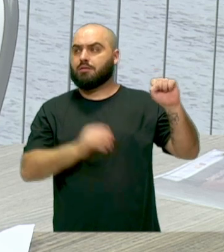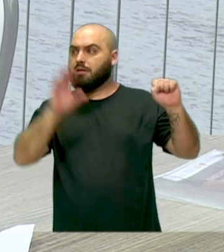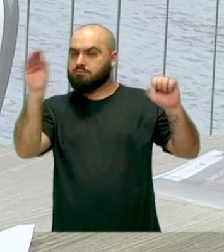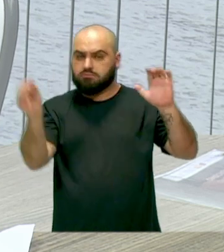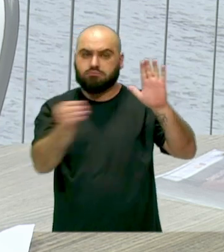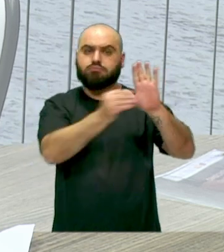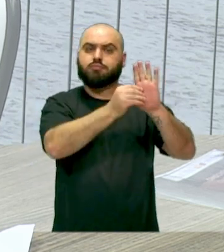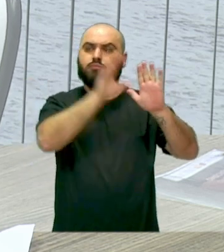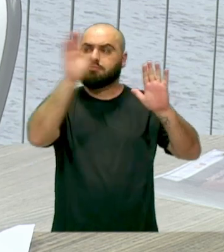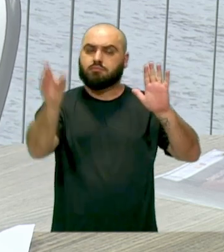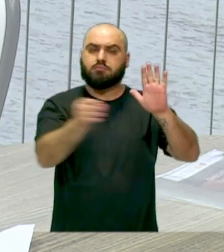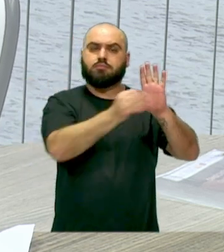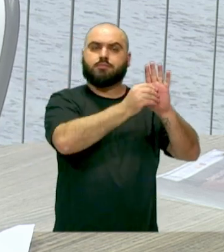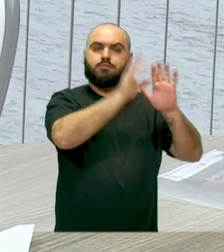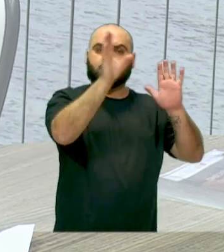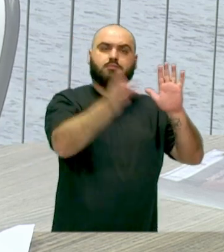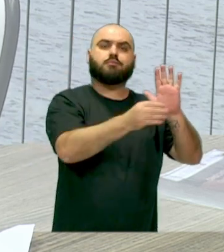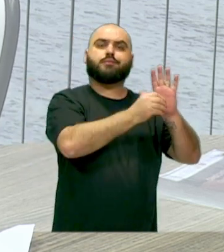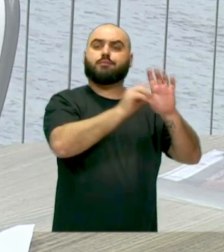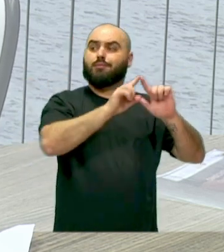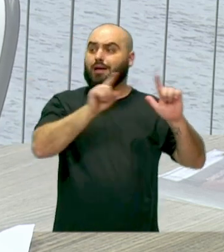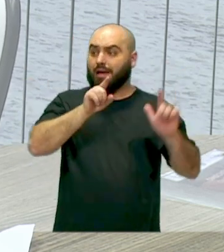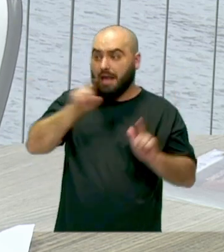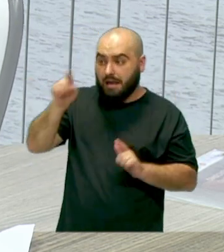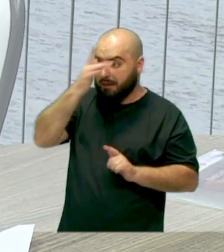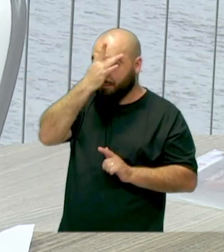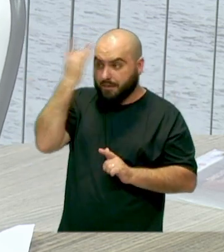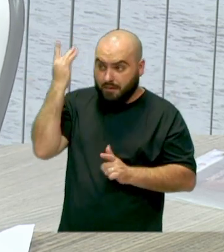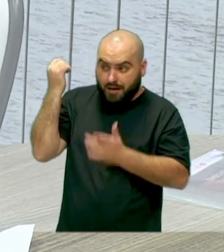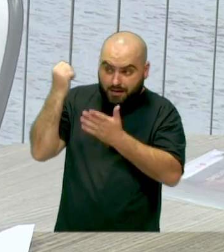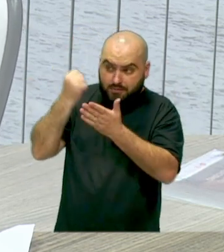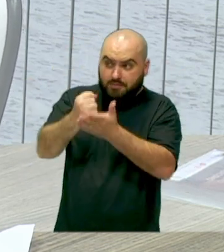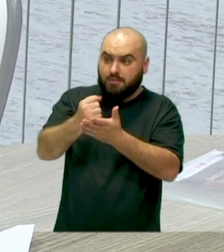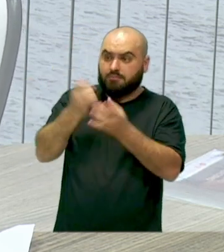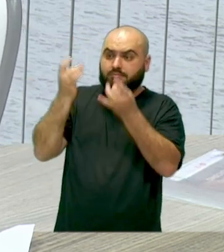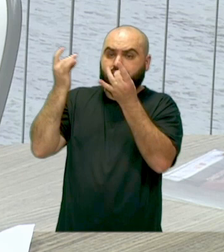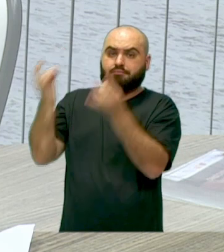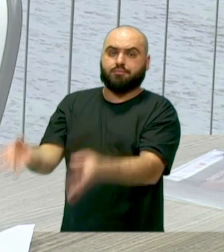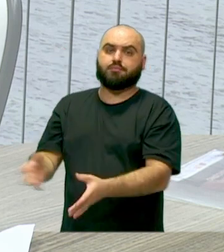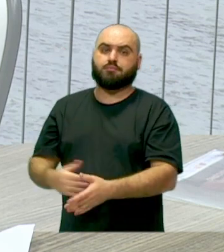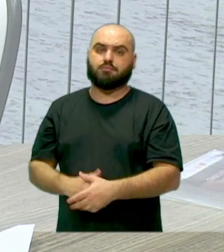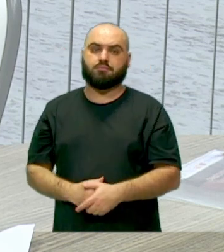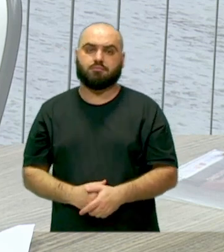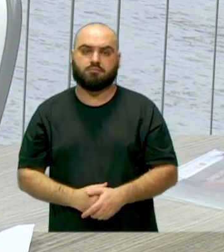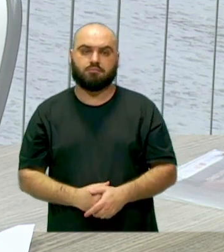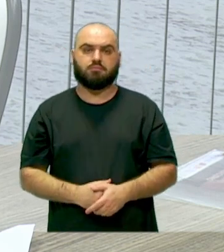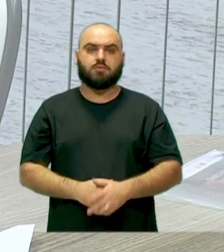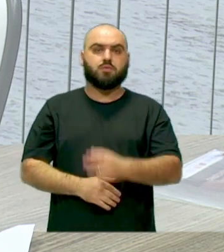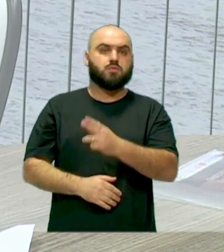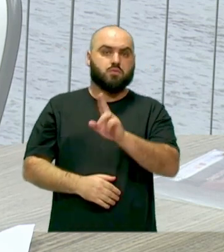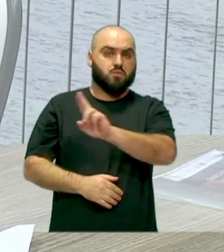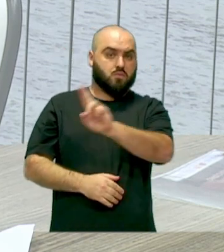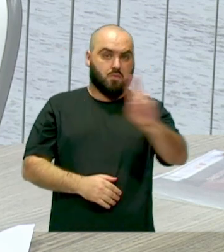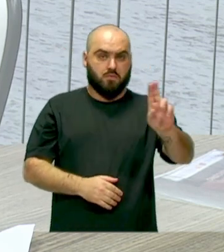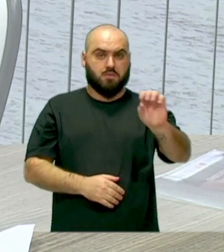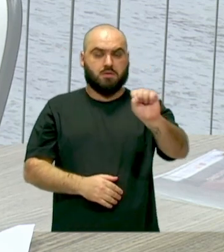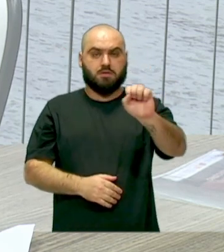foram jogados na lama, né? Para mim, aquele cidadão chamado Sérgio Camargo,